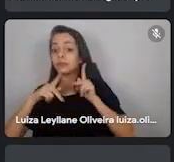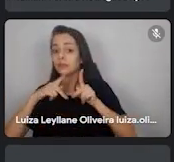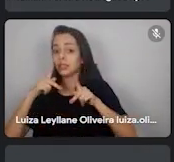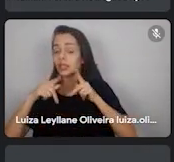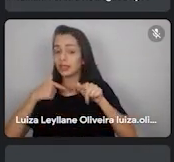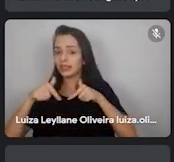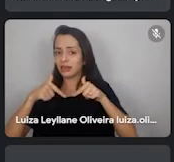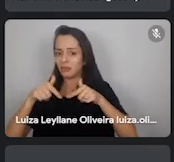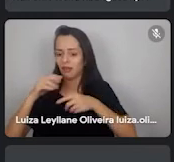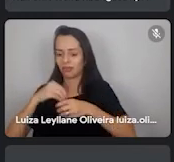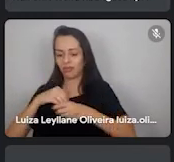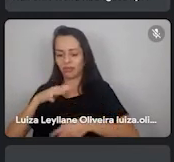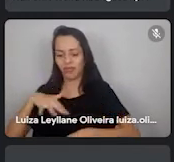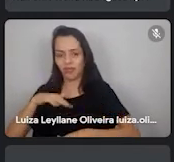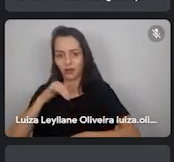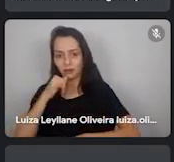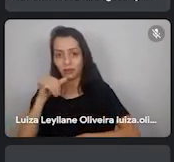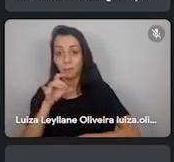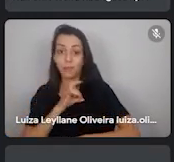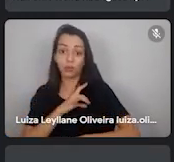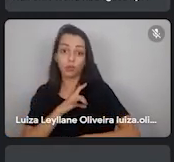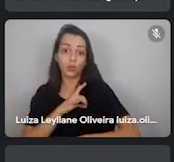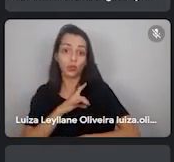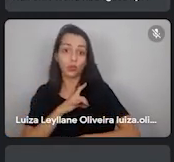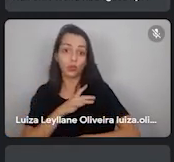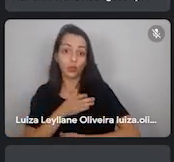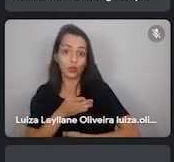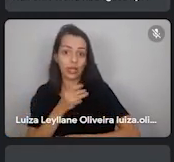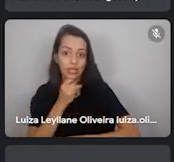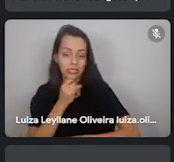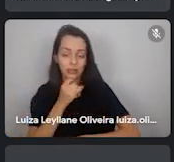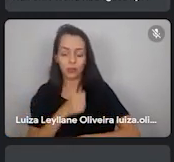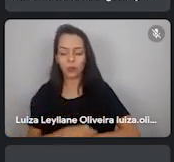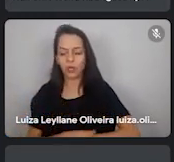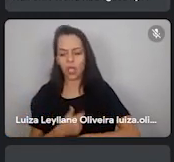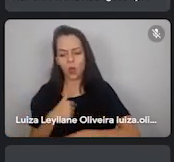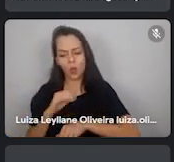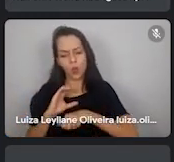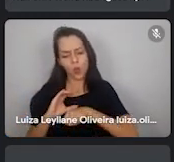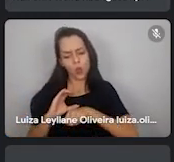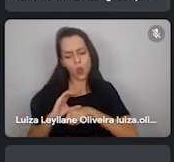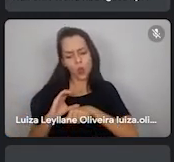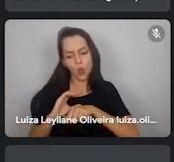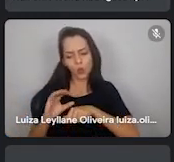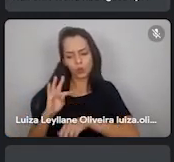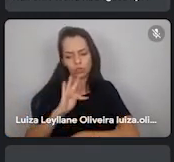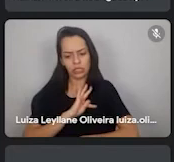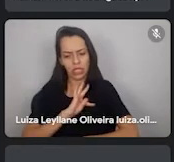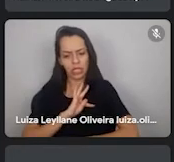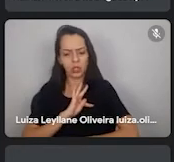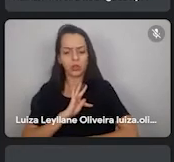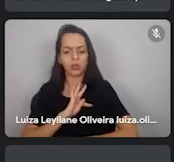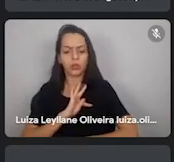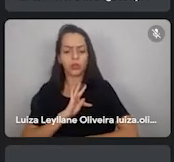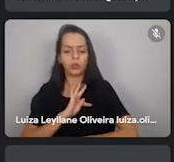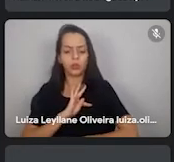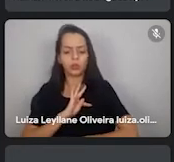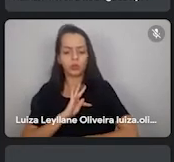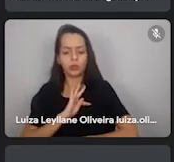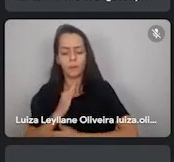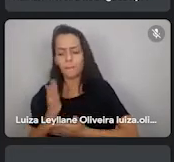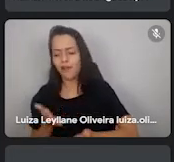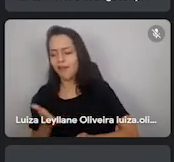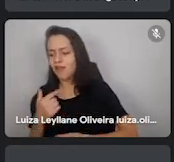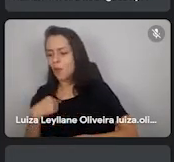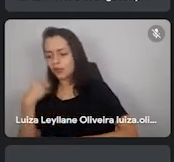área elétrica tem medo. Eu estou fazendo curso técnico em eletrotécnica e não tenho